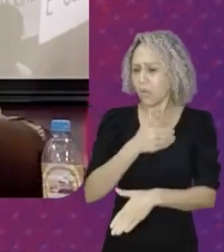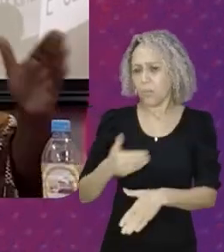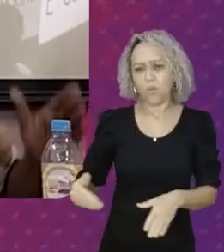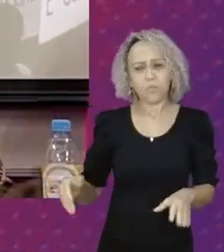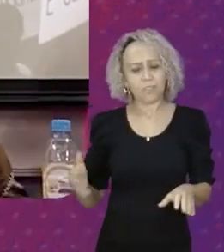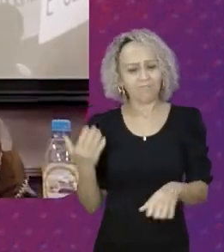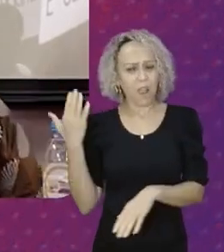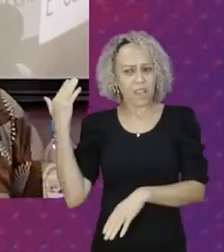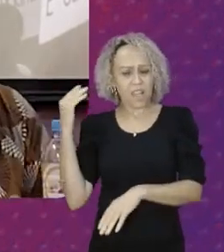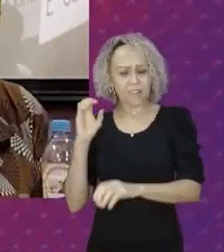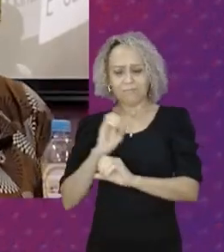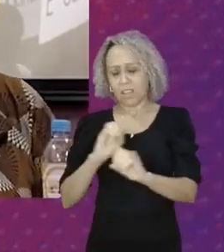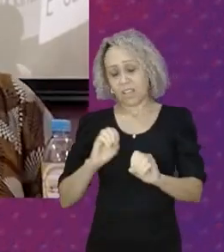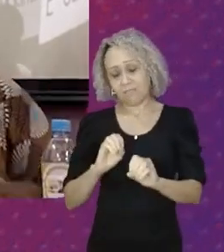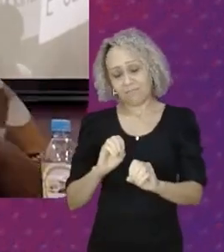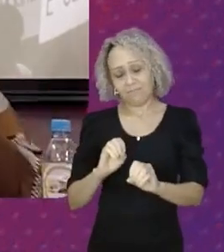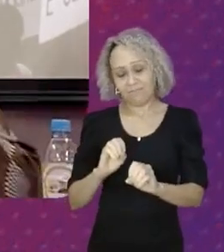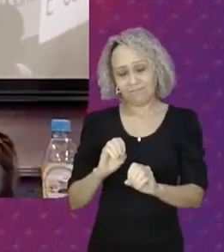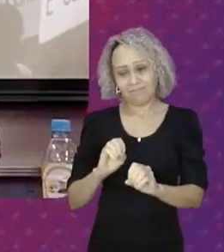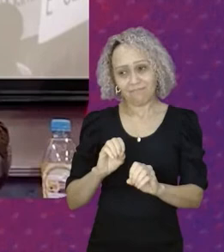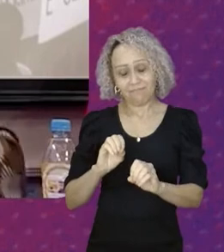que serão construídas